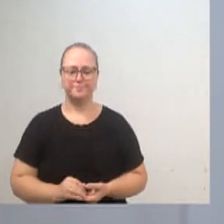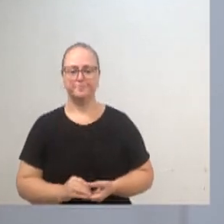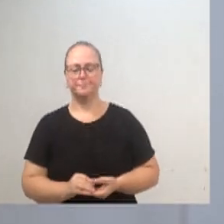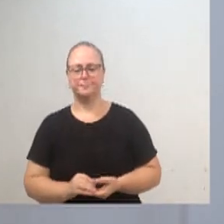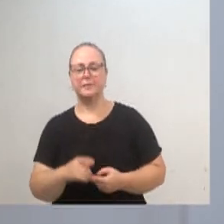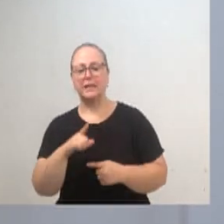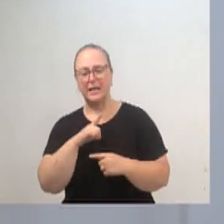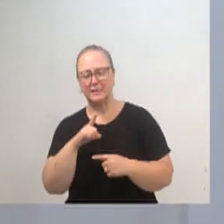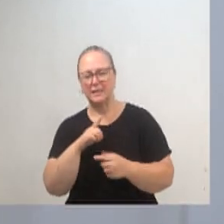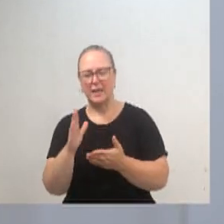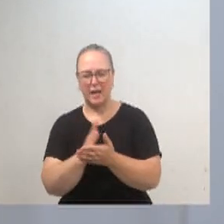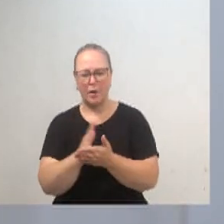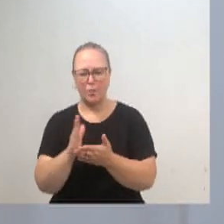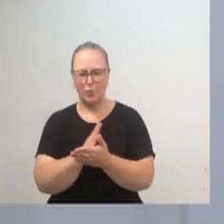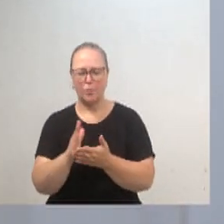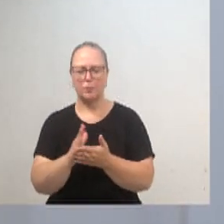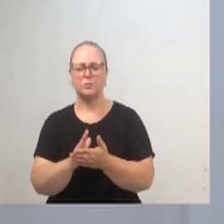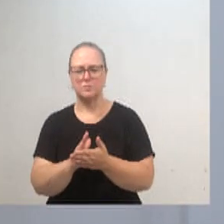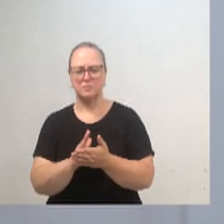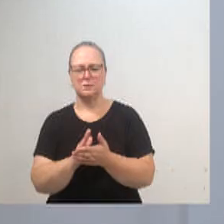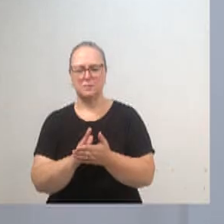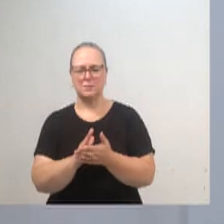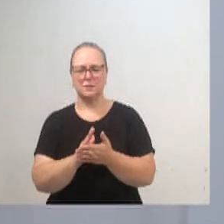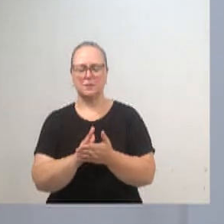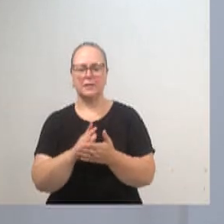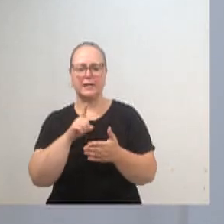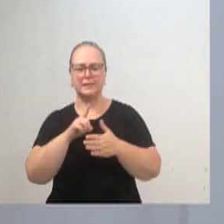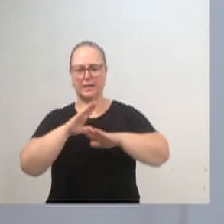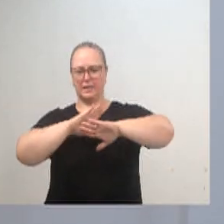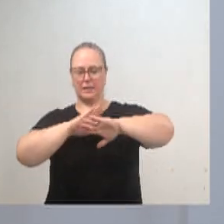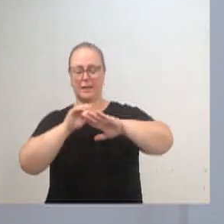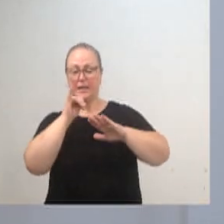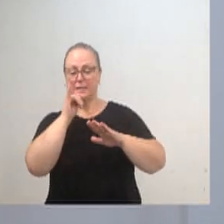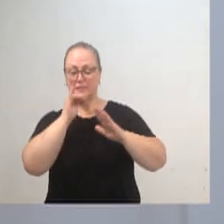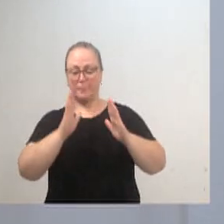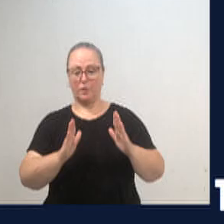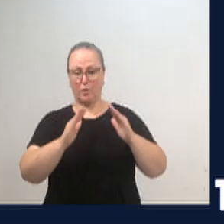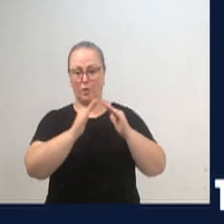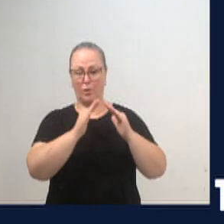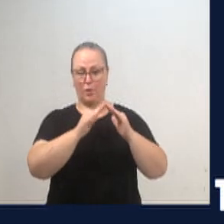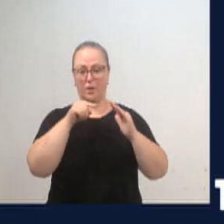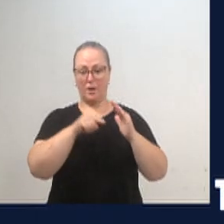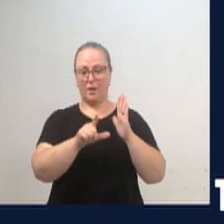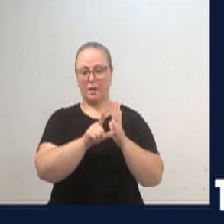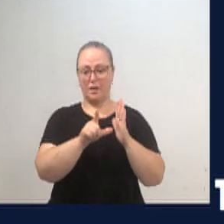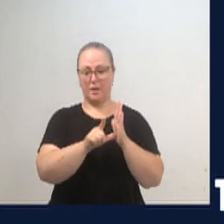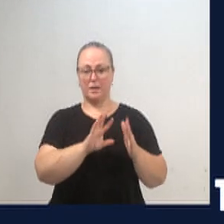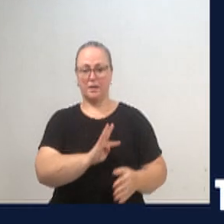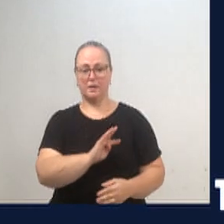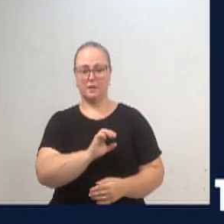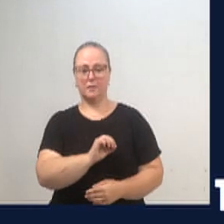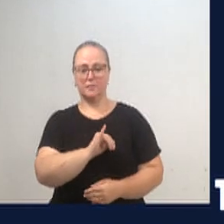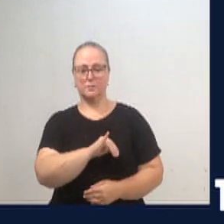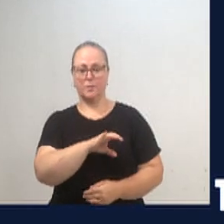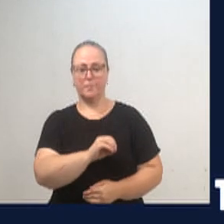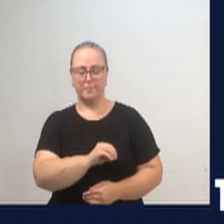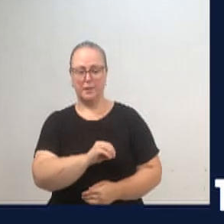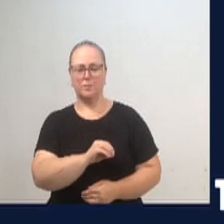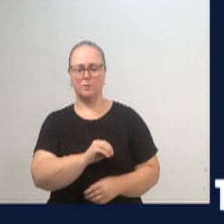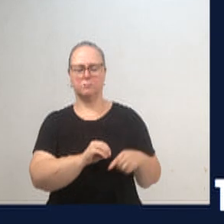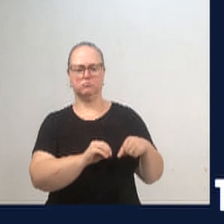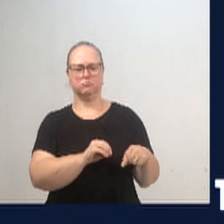Tem casos ali, tem um caso que passa atrás do comercial Tomil, que a gente pode olhar fotos antigas e mais ou menos já